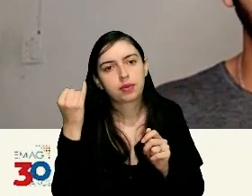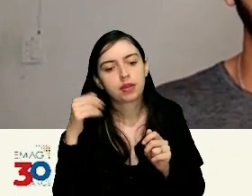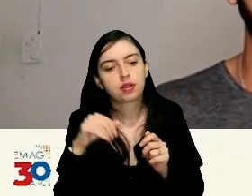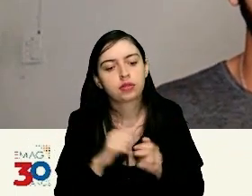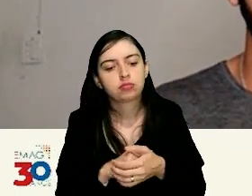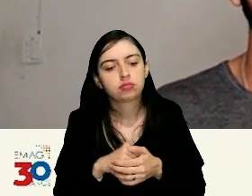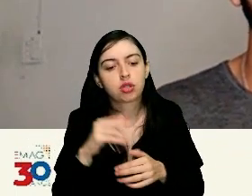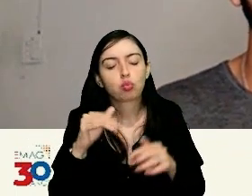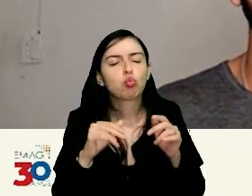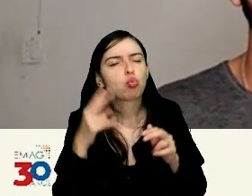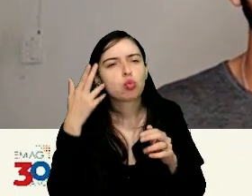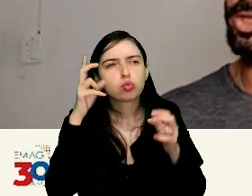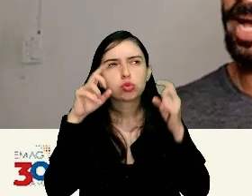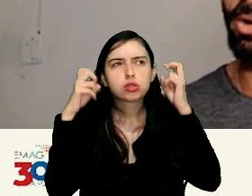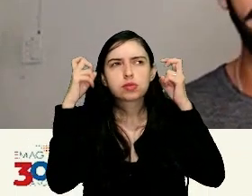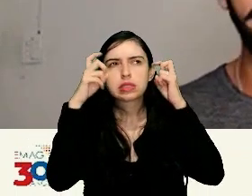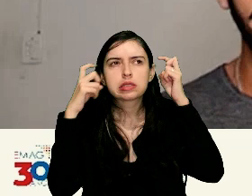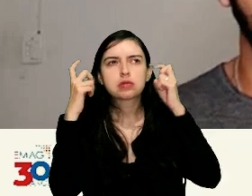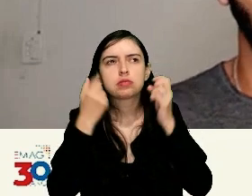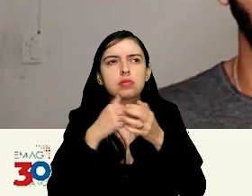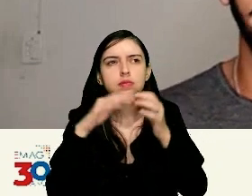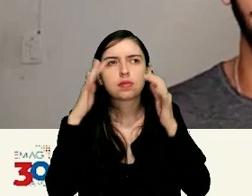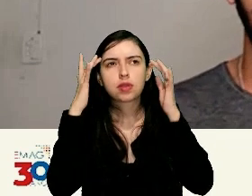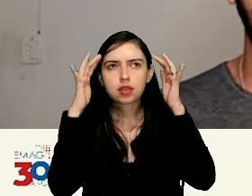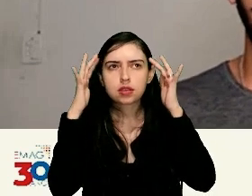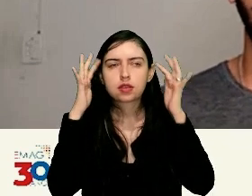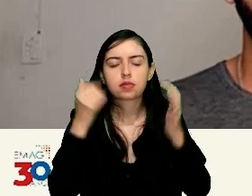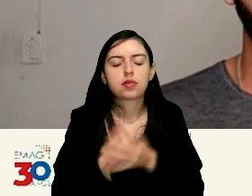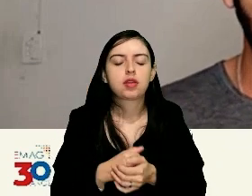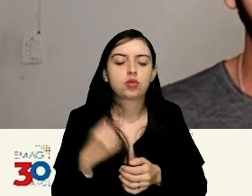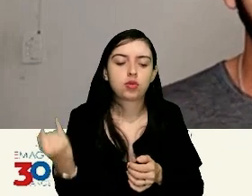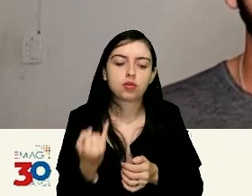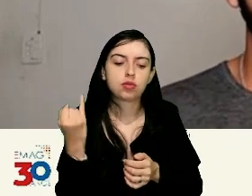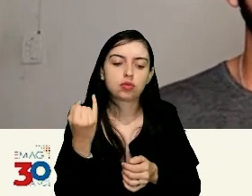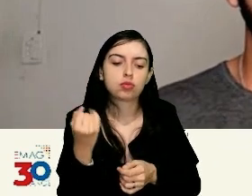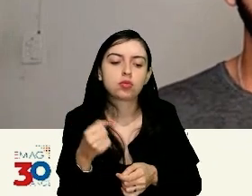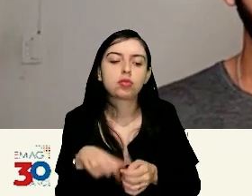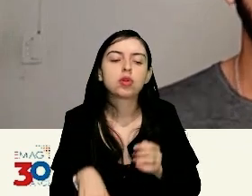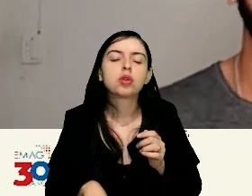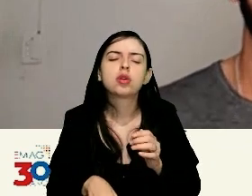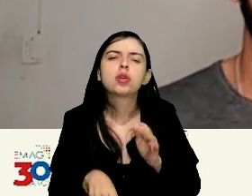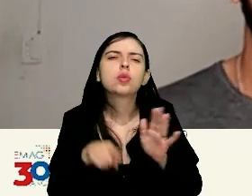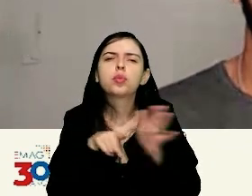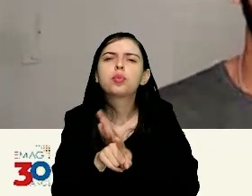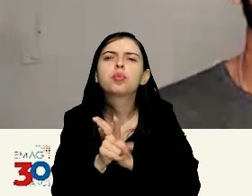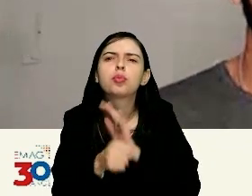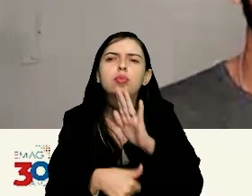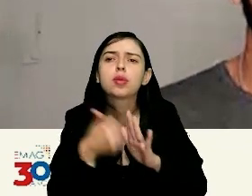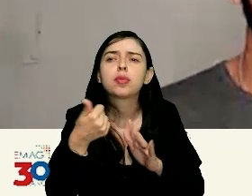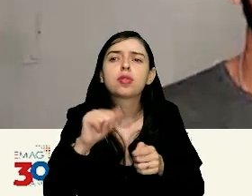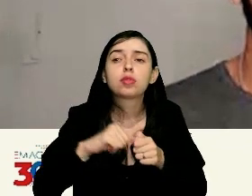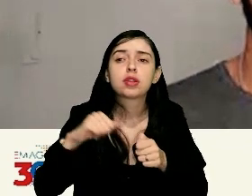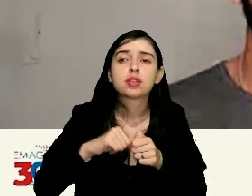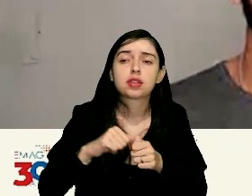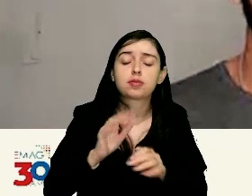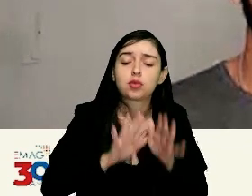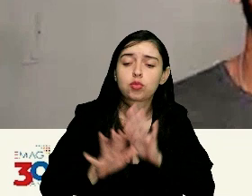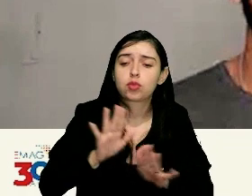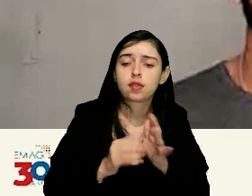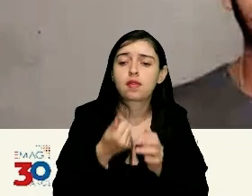muito importantes. Sempre que o homem pergunta, Tiago, qual é a primeira coisa que eu faço para me preparar para a paternidade? A primeira coisa eu